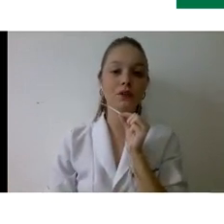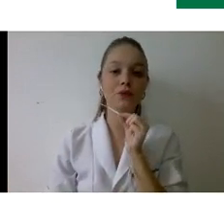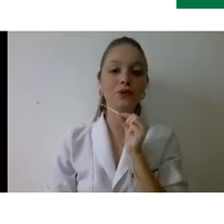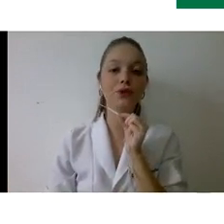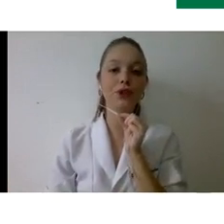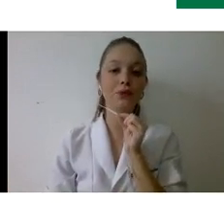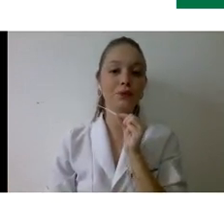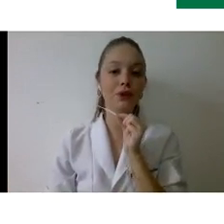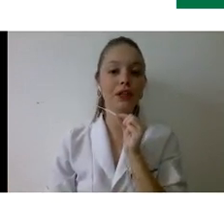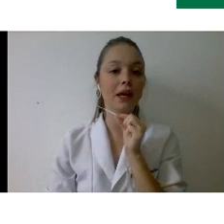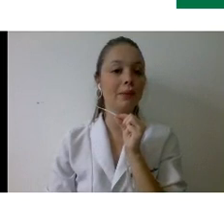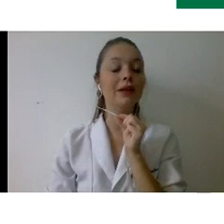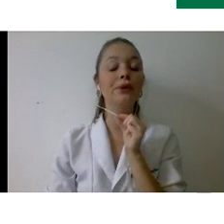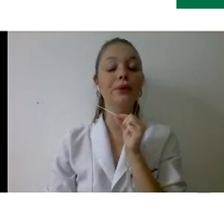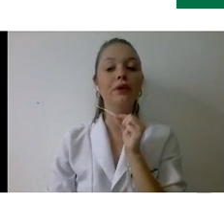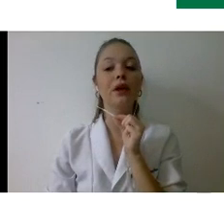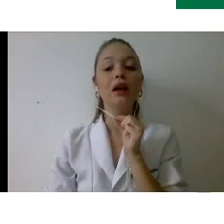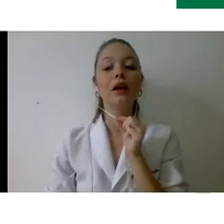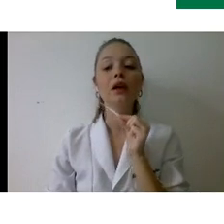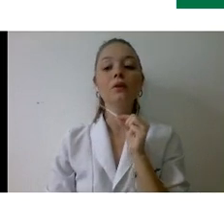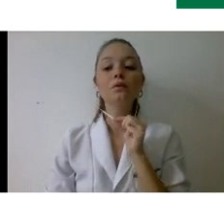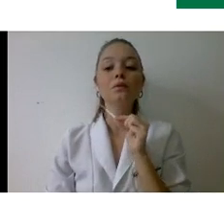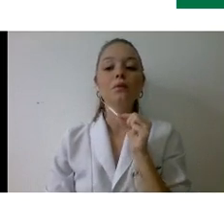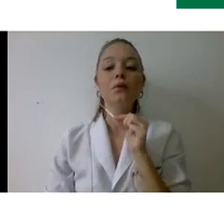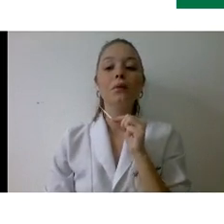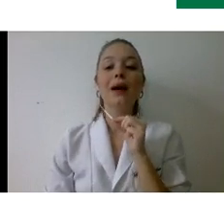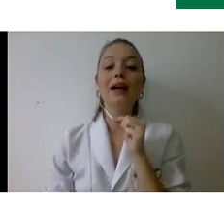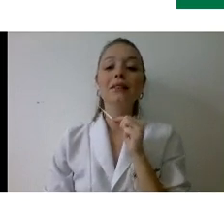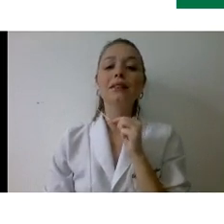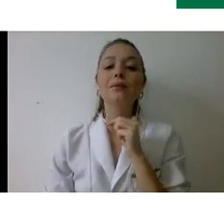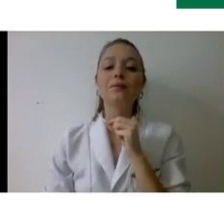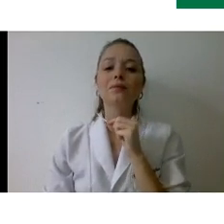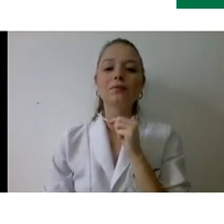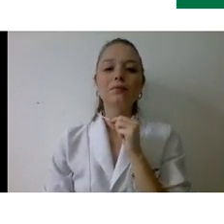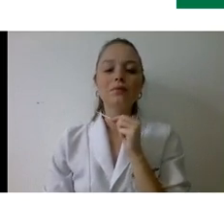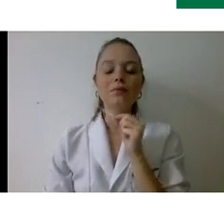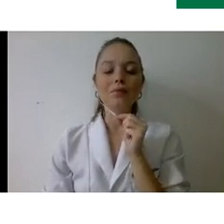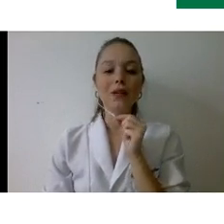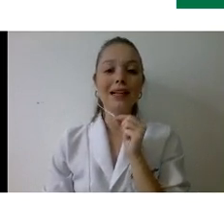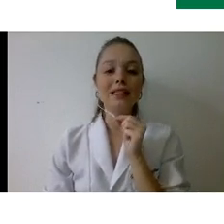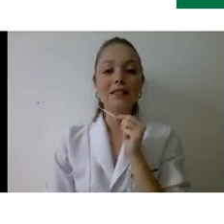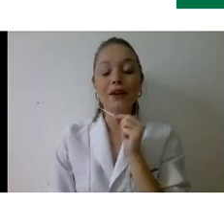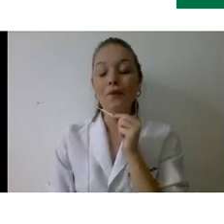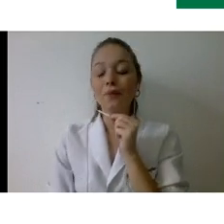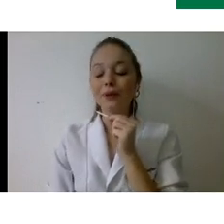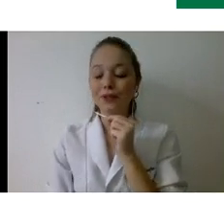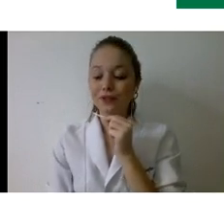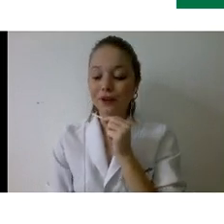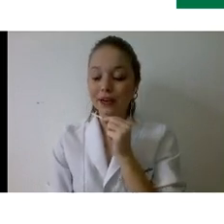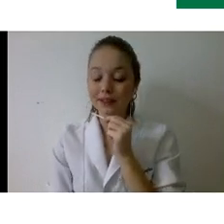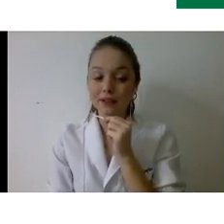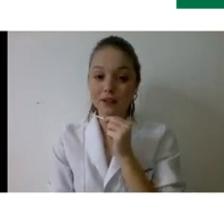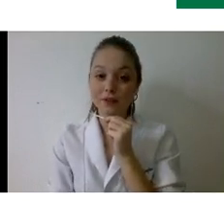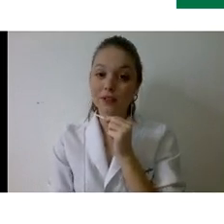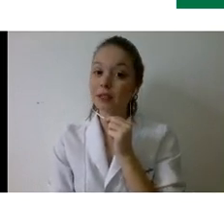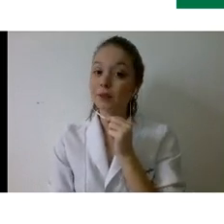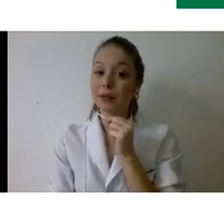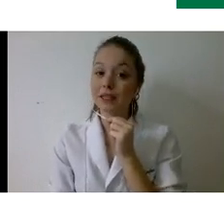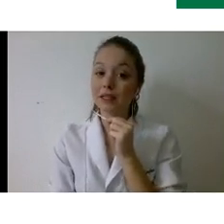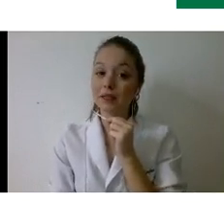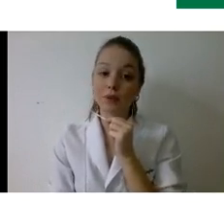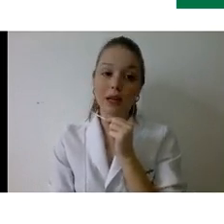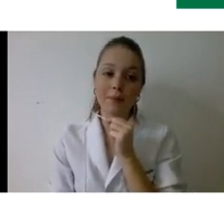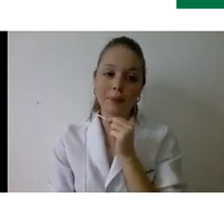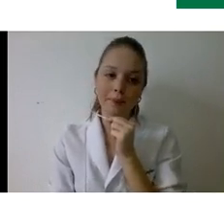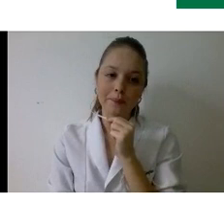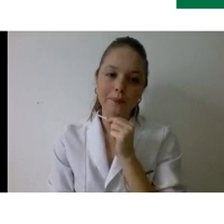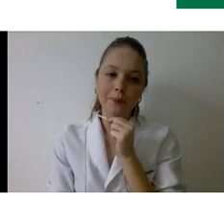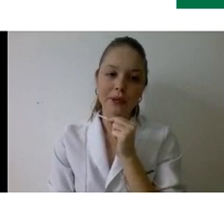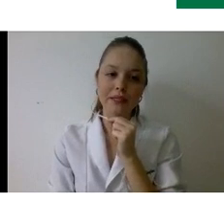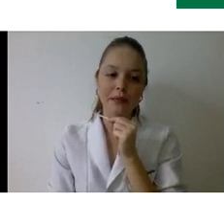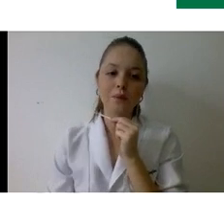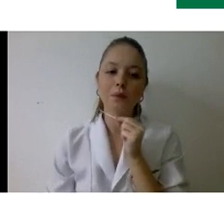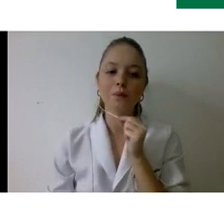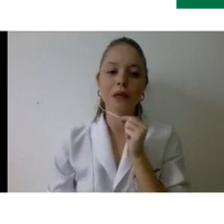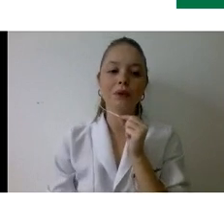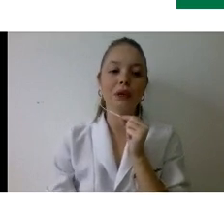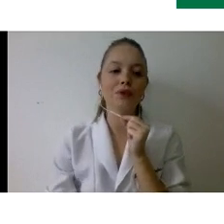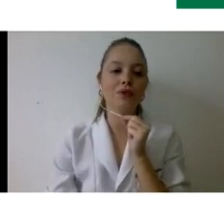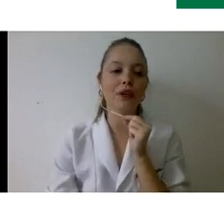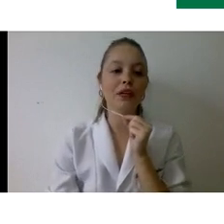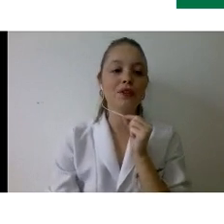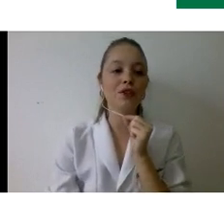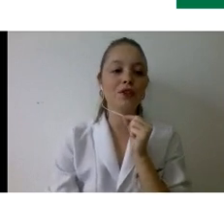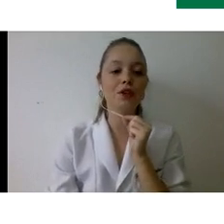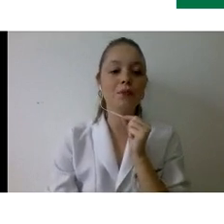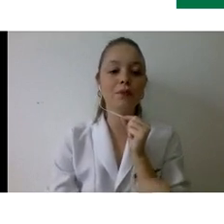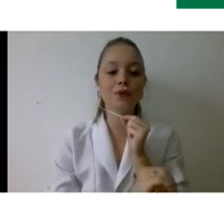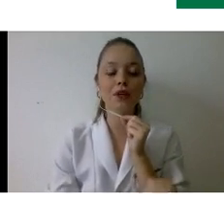isso, falando dos tipos de queimadura. Mas, existem algumas diferenças que vocês precisam saber. Por exemplo,